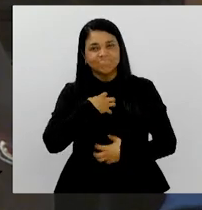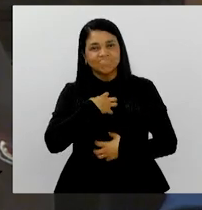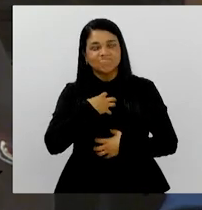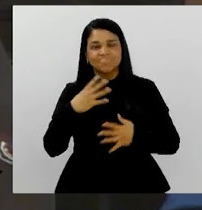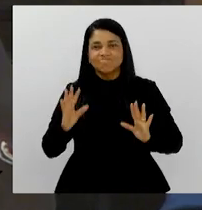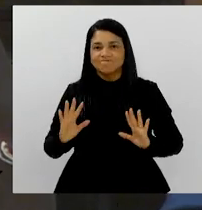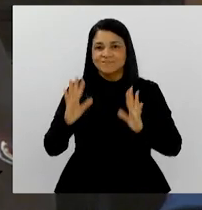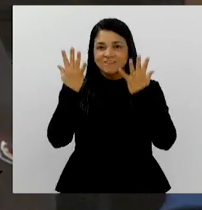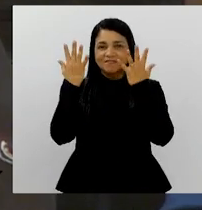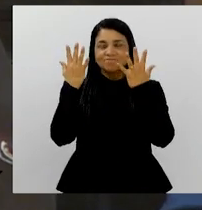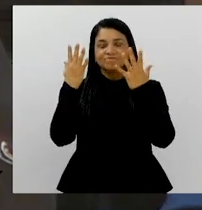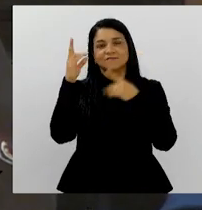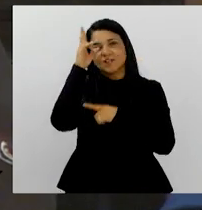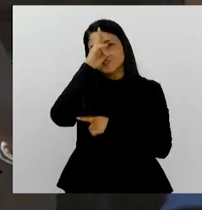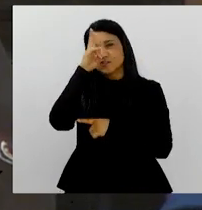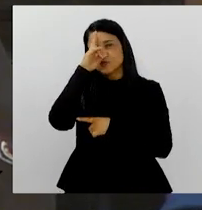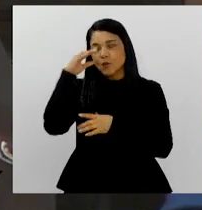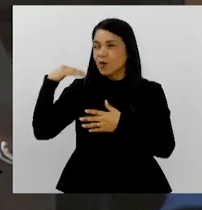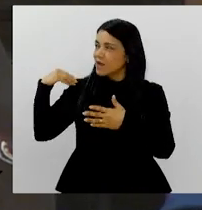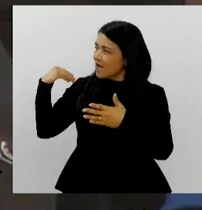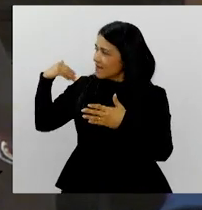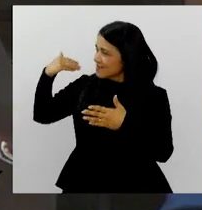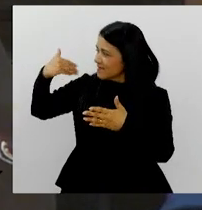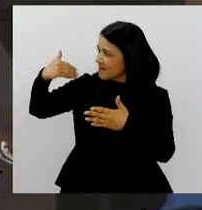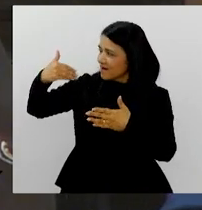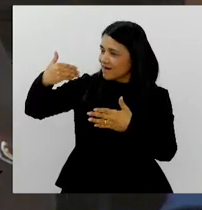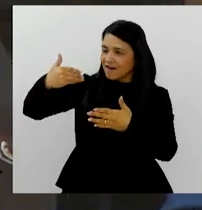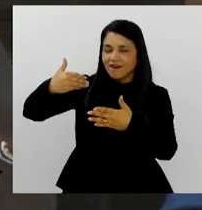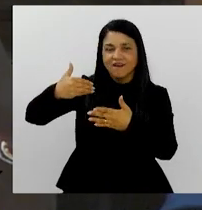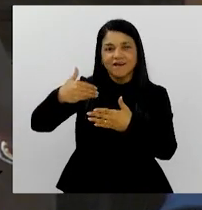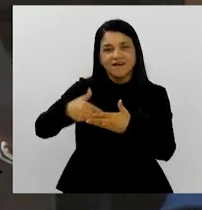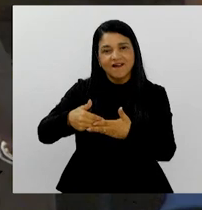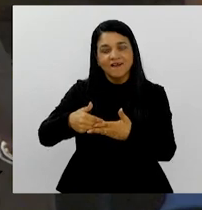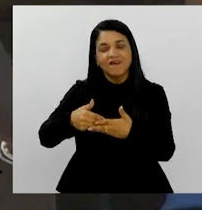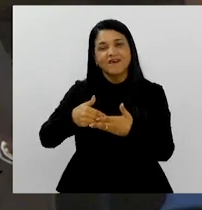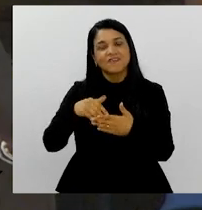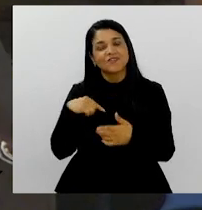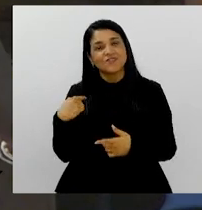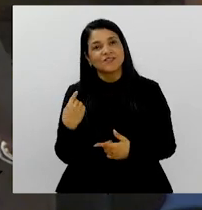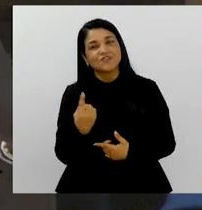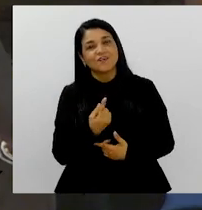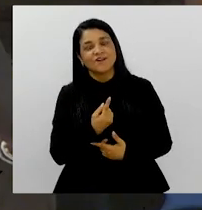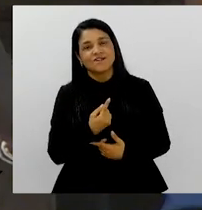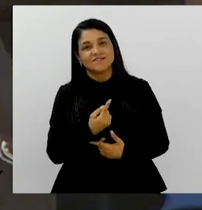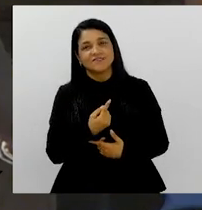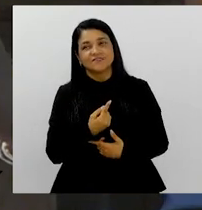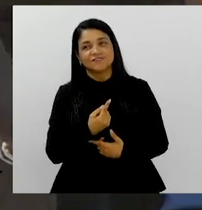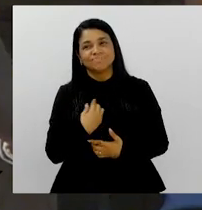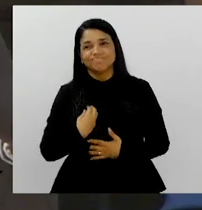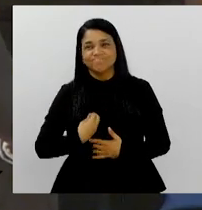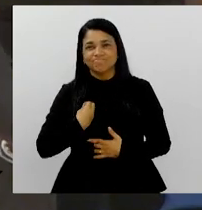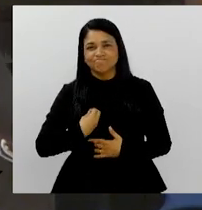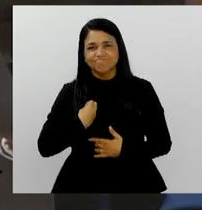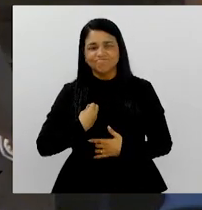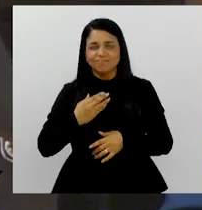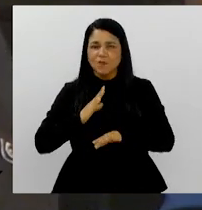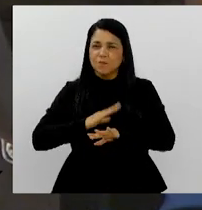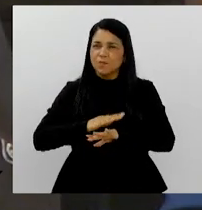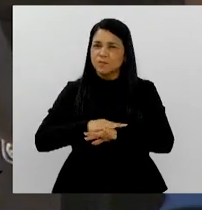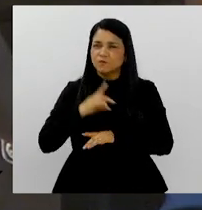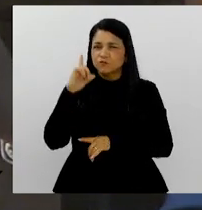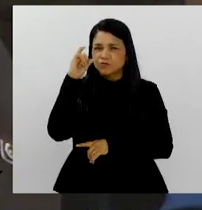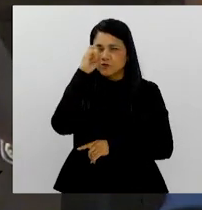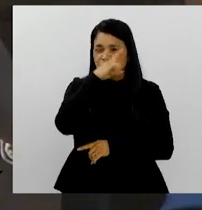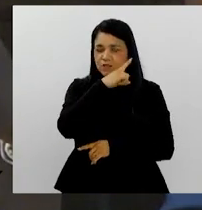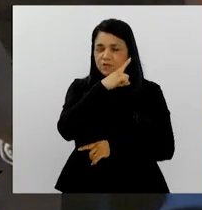a história, a trajetória, aonde nós estamos vivendo momentos tão difíceis, né, nesses